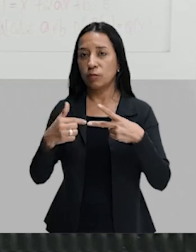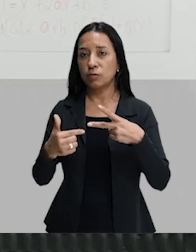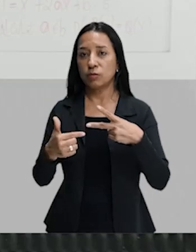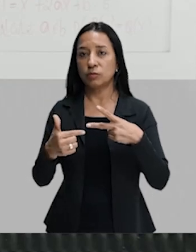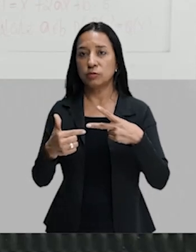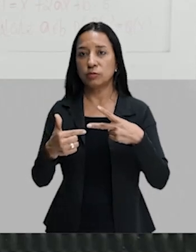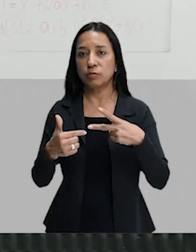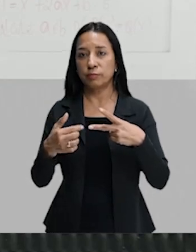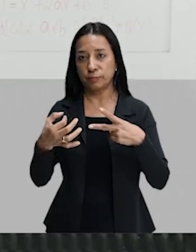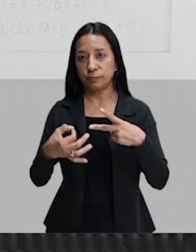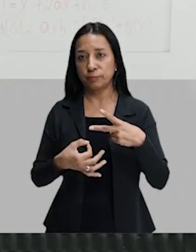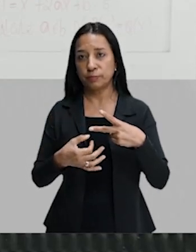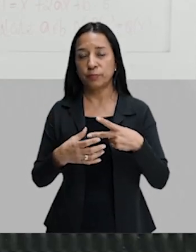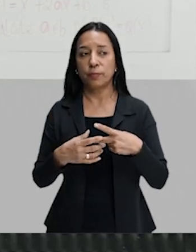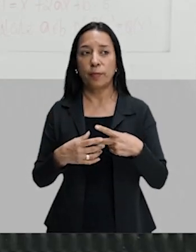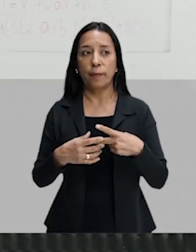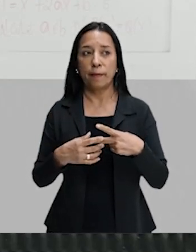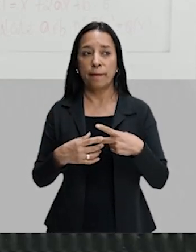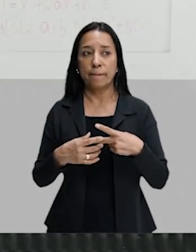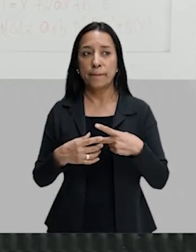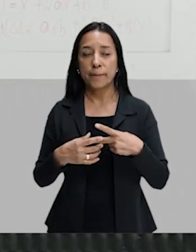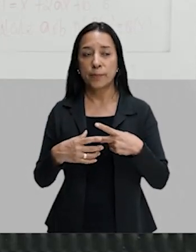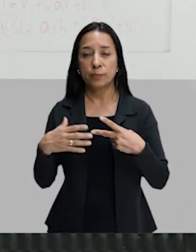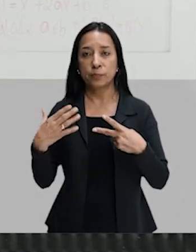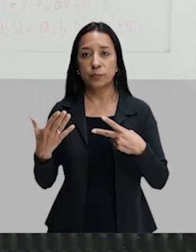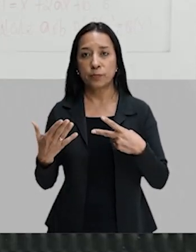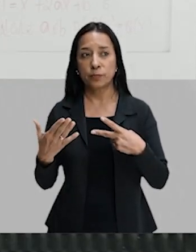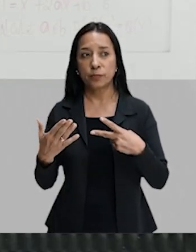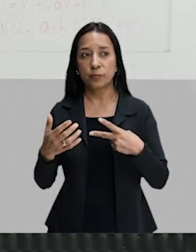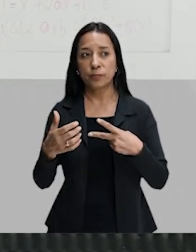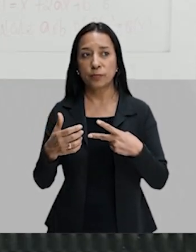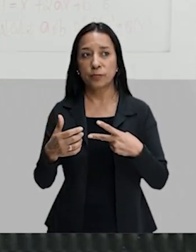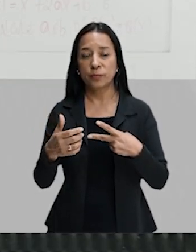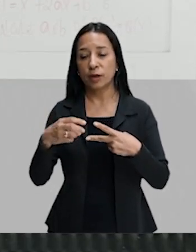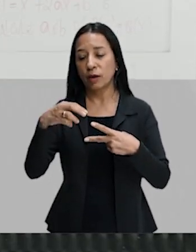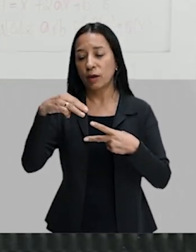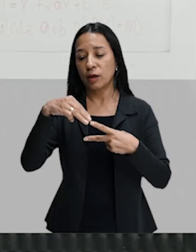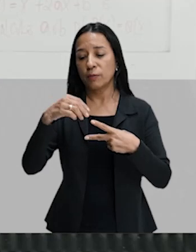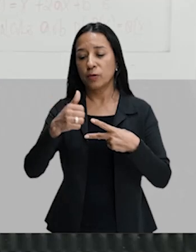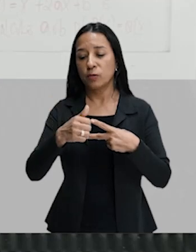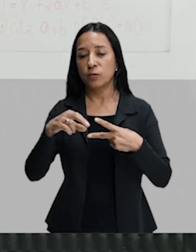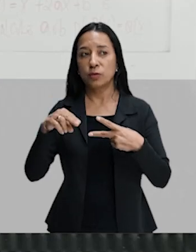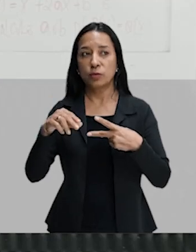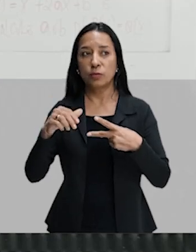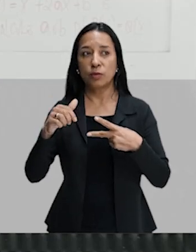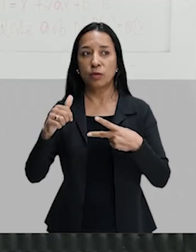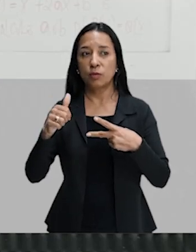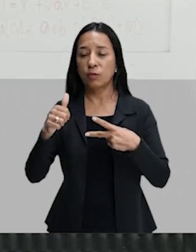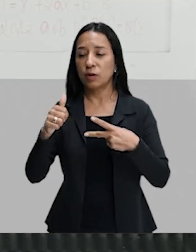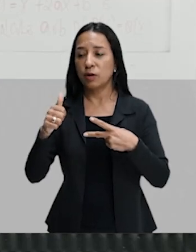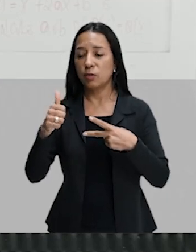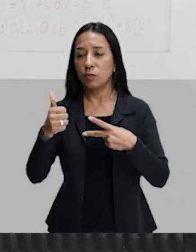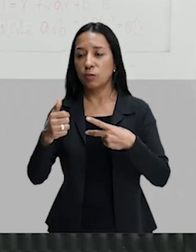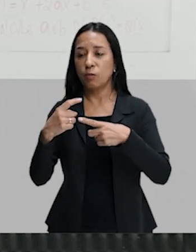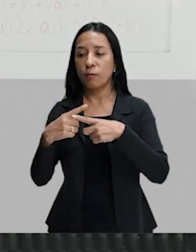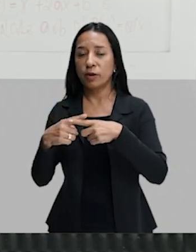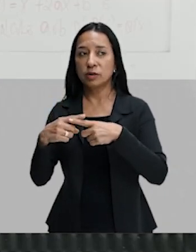Certo? Então, olha só, que vai ficar 1 mais 3 dividido por